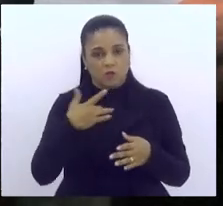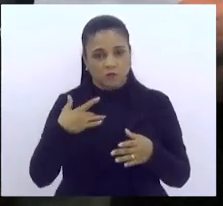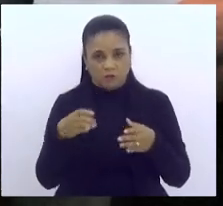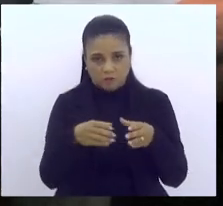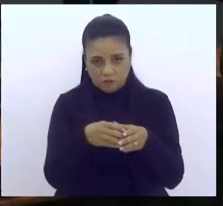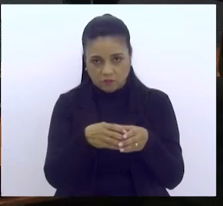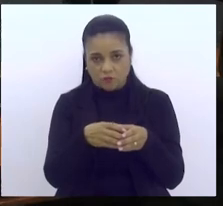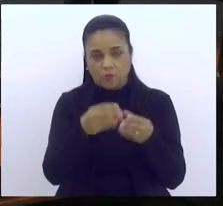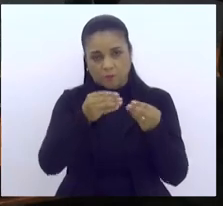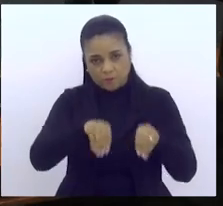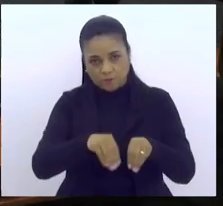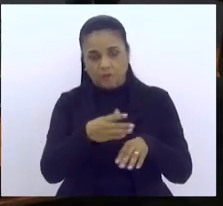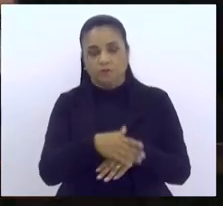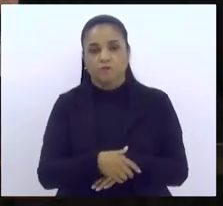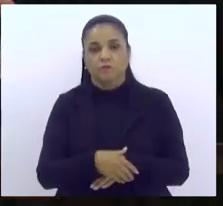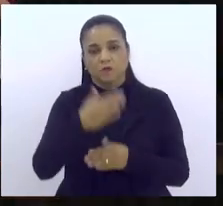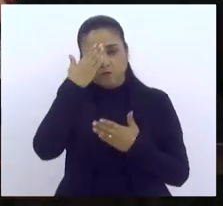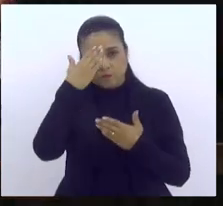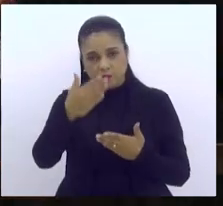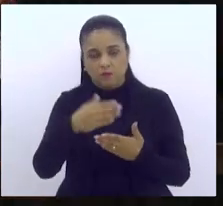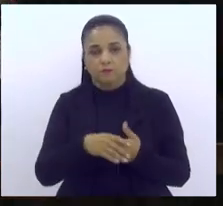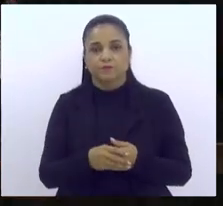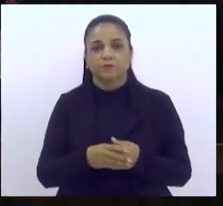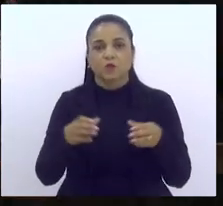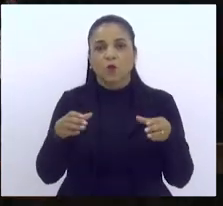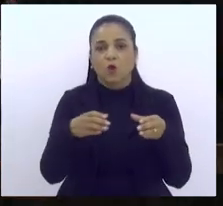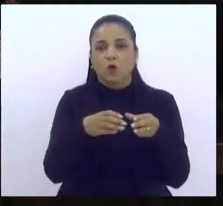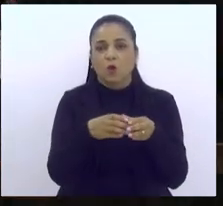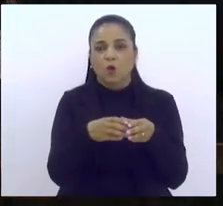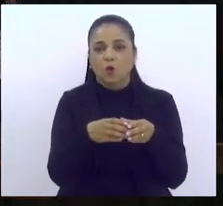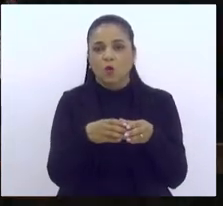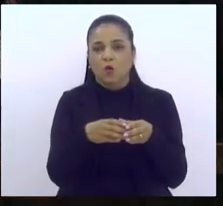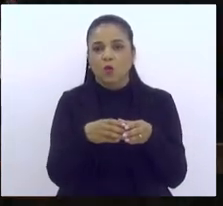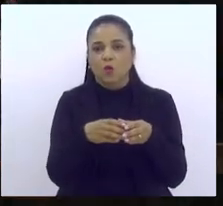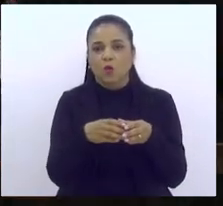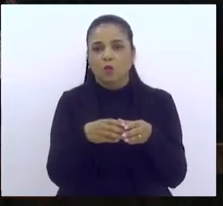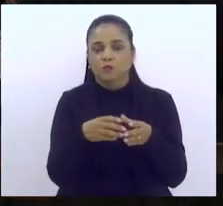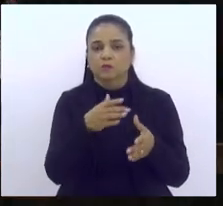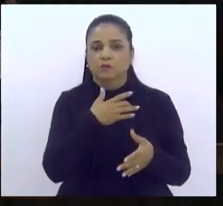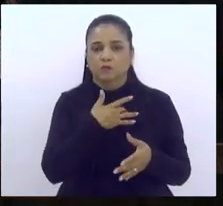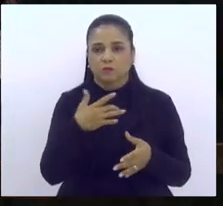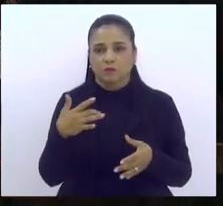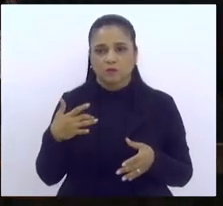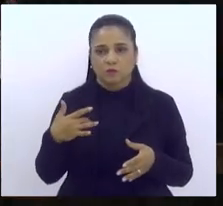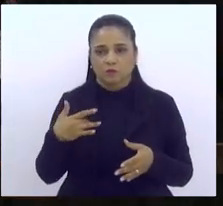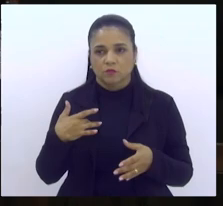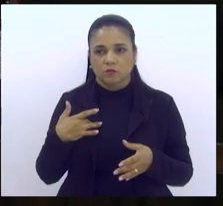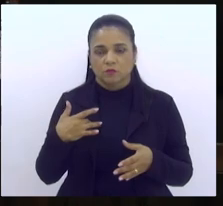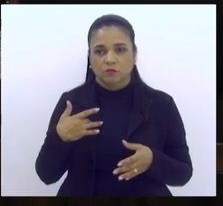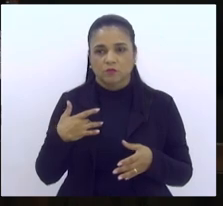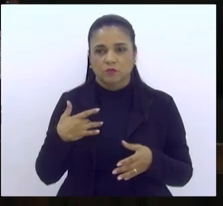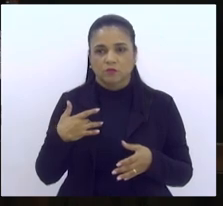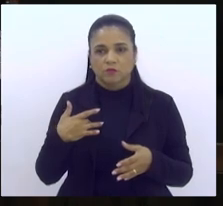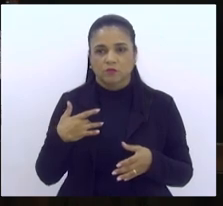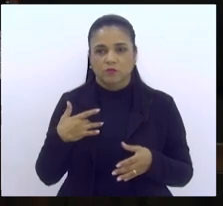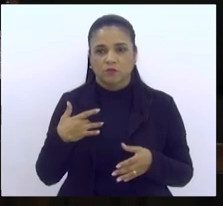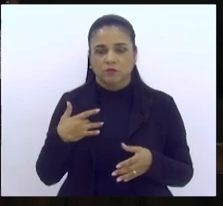Saúde. Muito obrigado. Pela Comissão de Saúde,